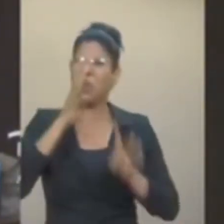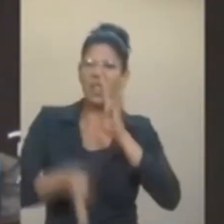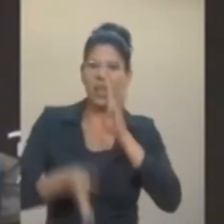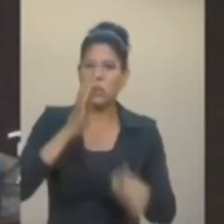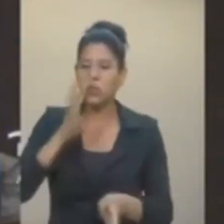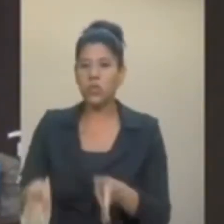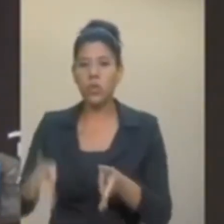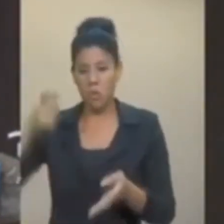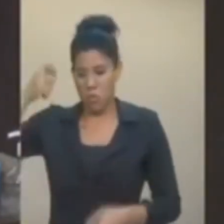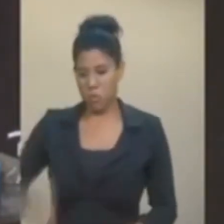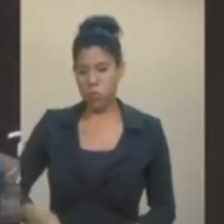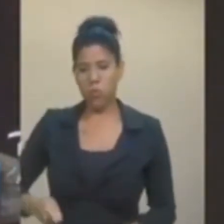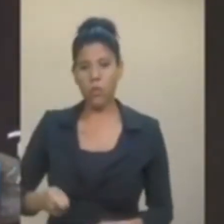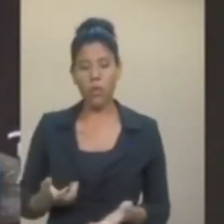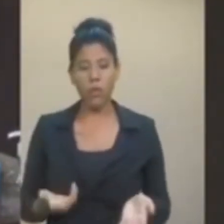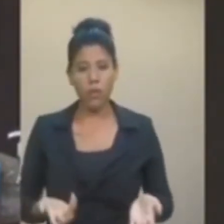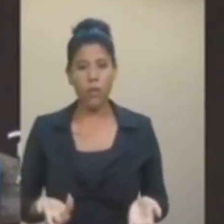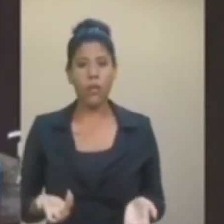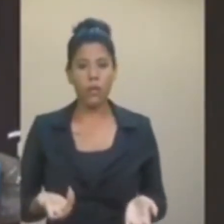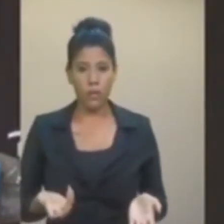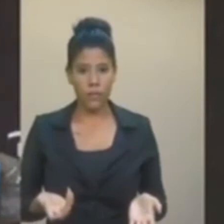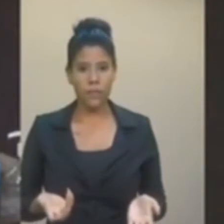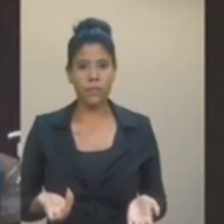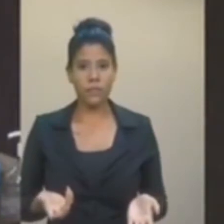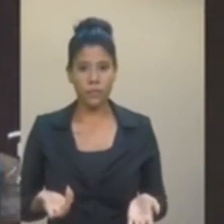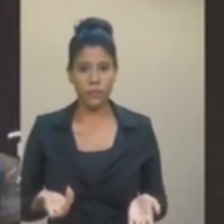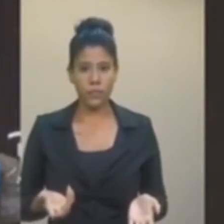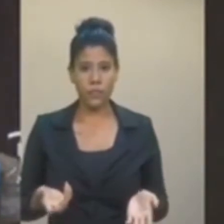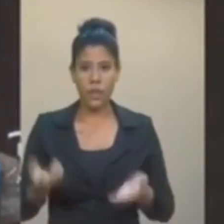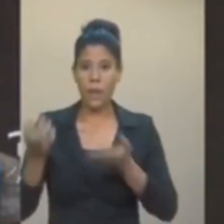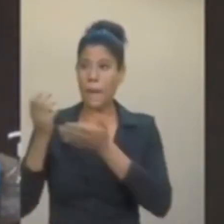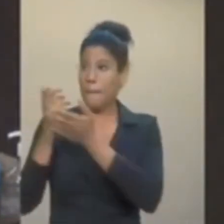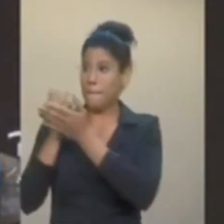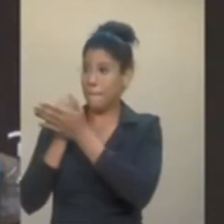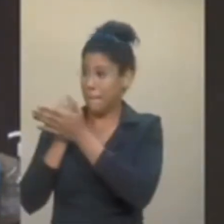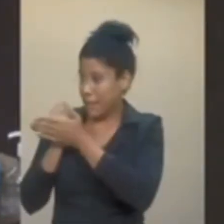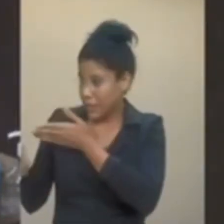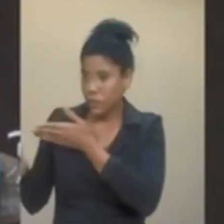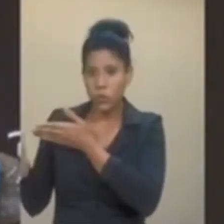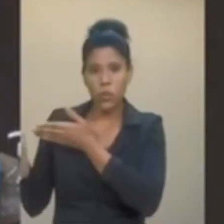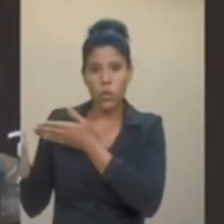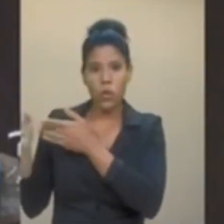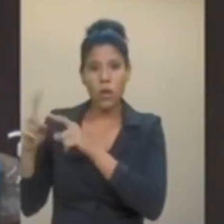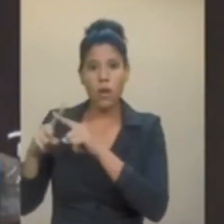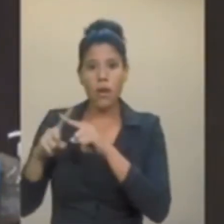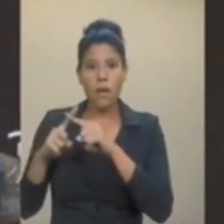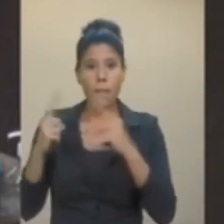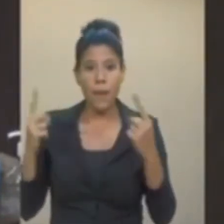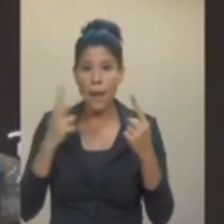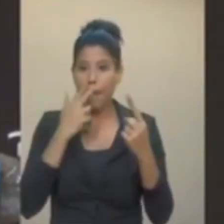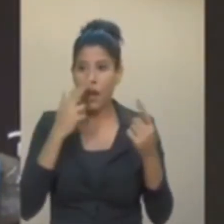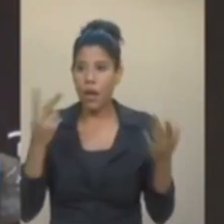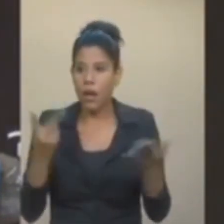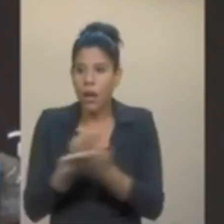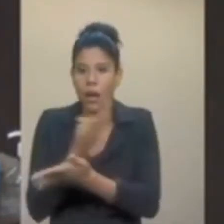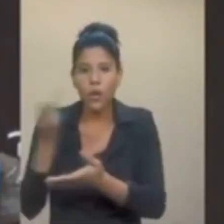e a tortura. Passado e presente estão em permanente